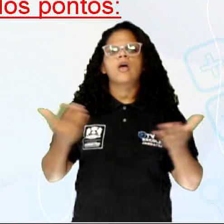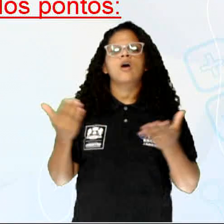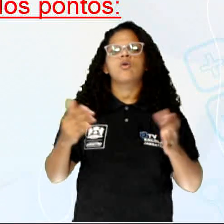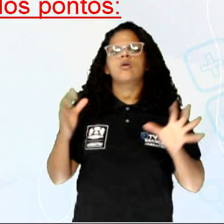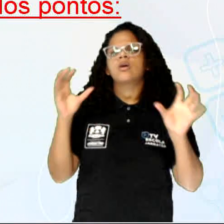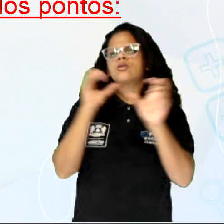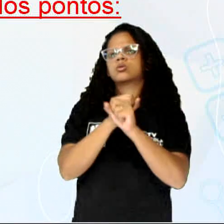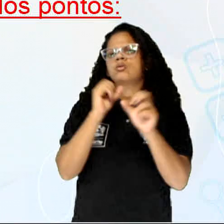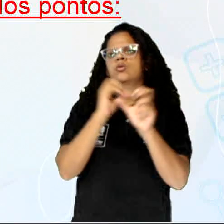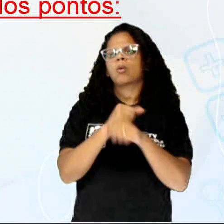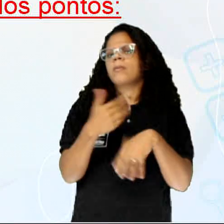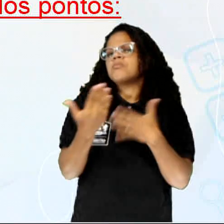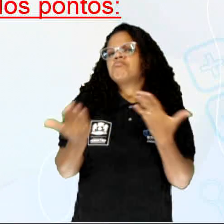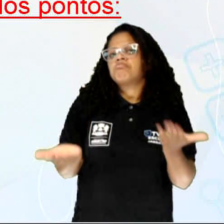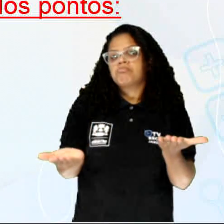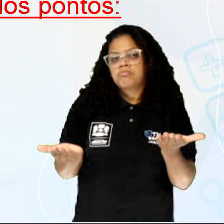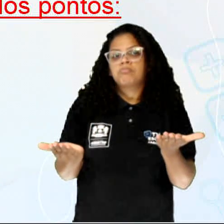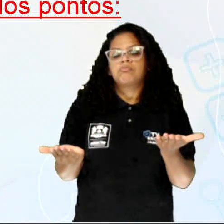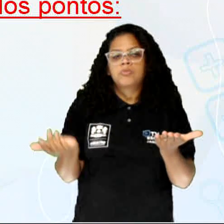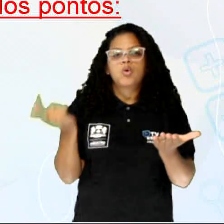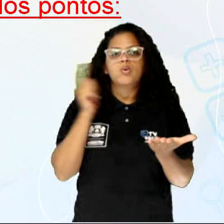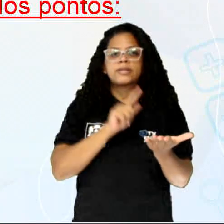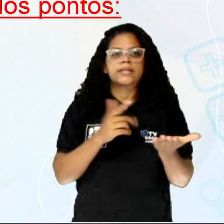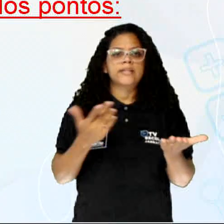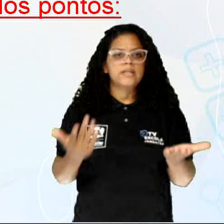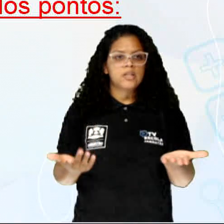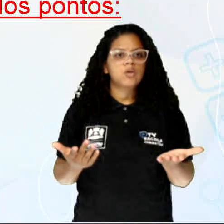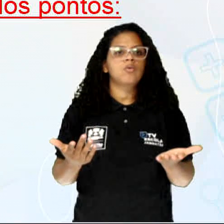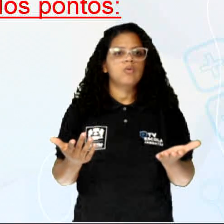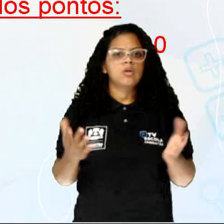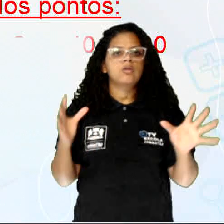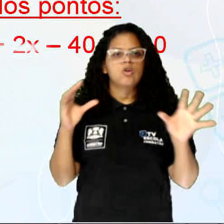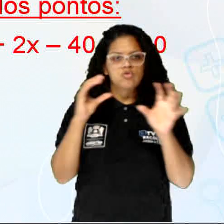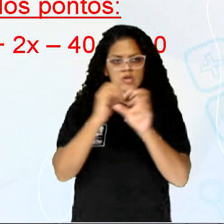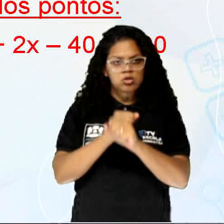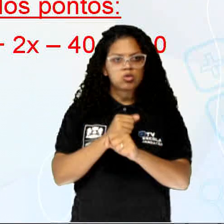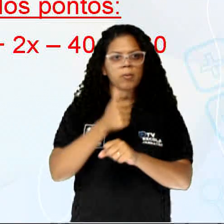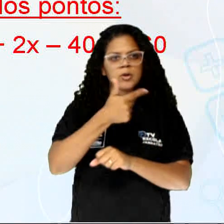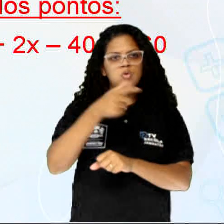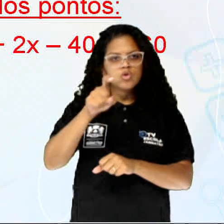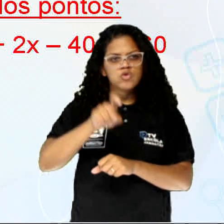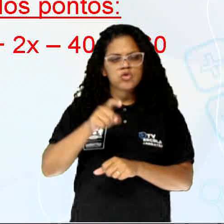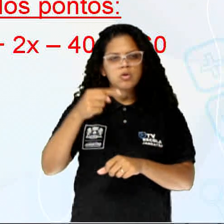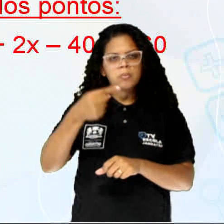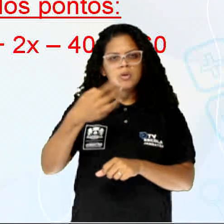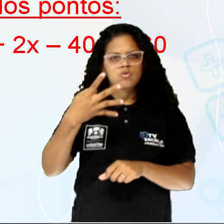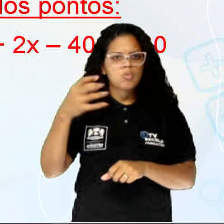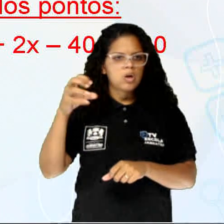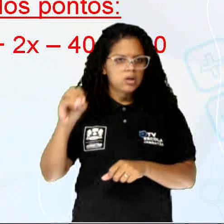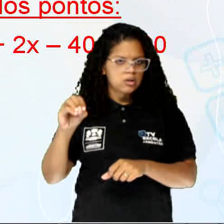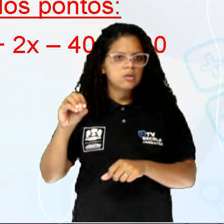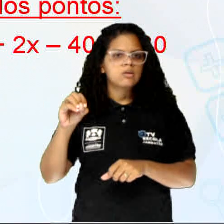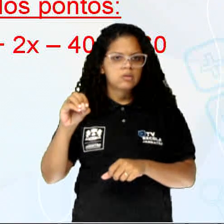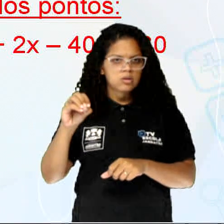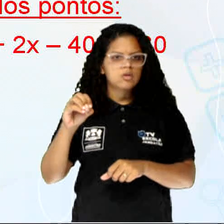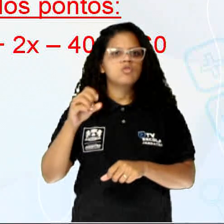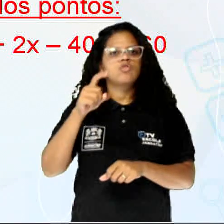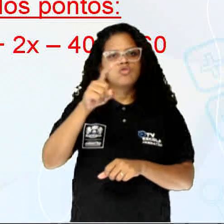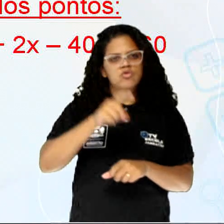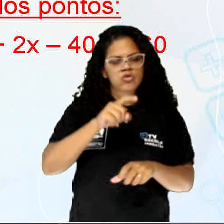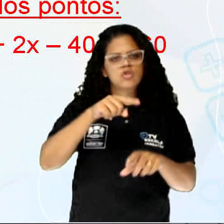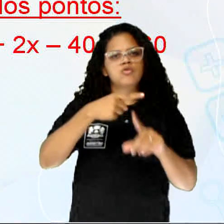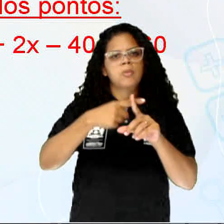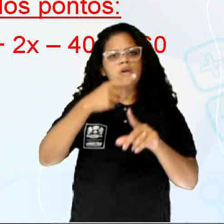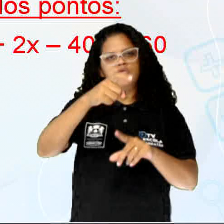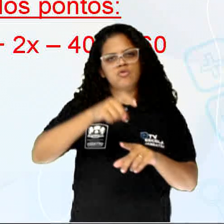dos pontos. Vamos somar o x com o x menos 20 e com o 2x menos 40. Somando, ó, x mais x mais 2x,